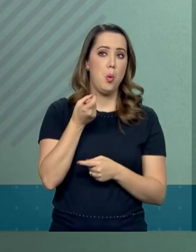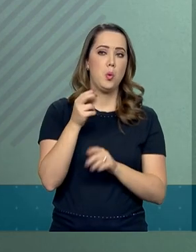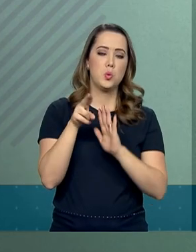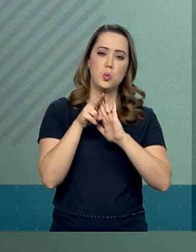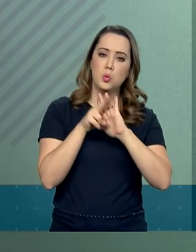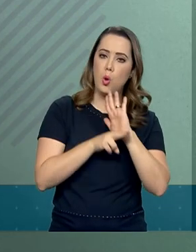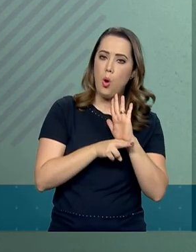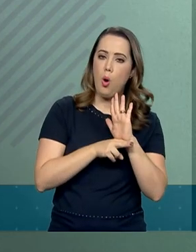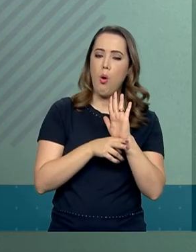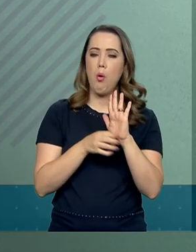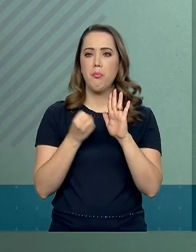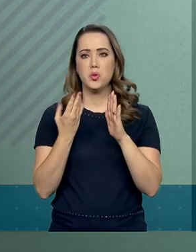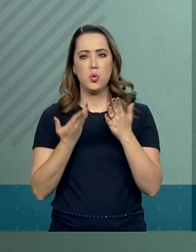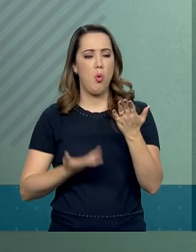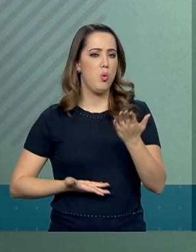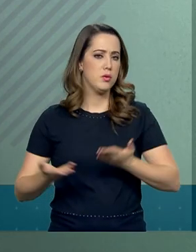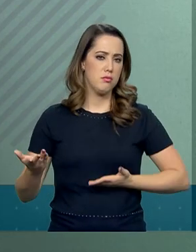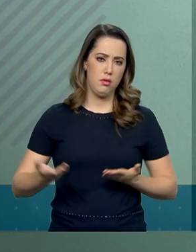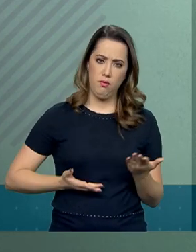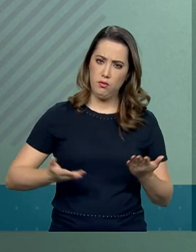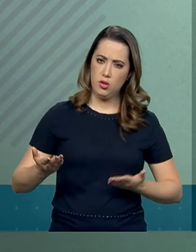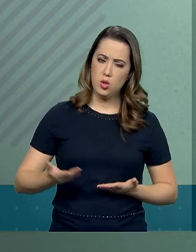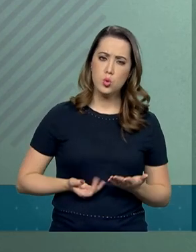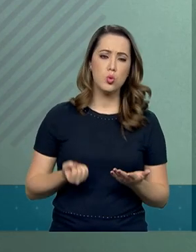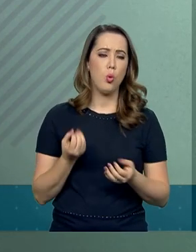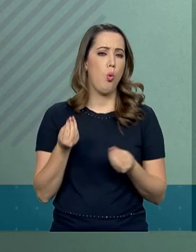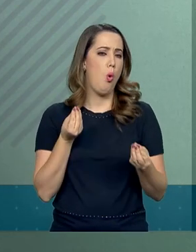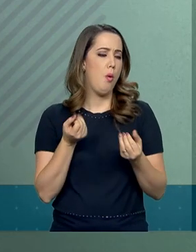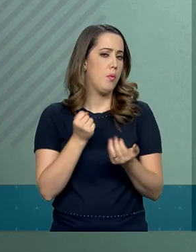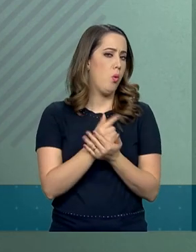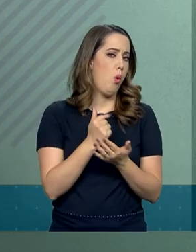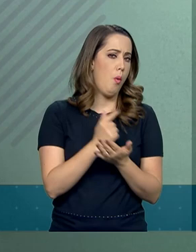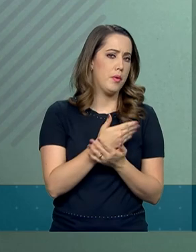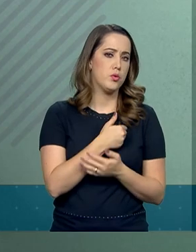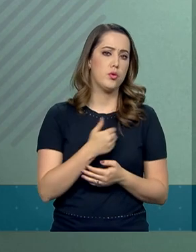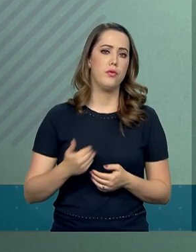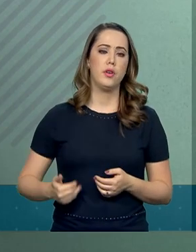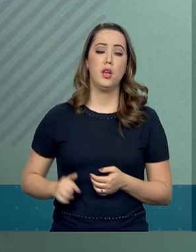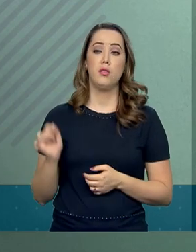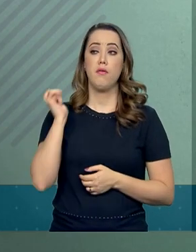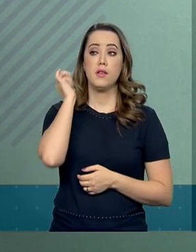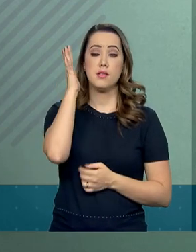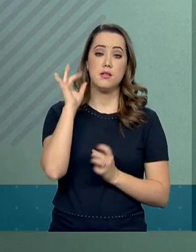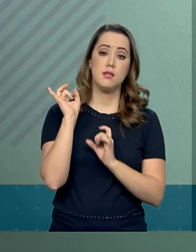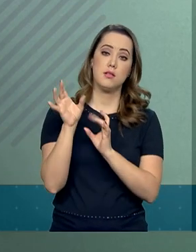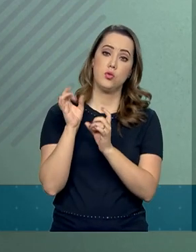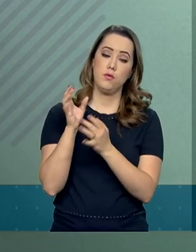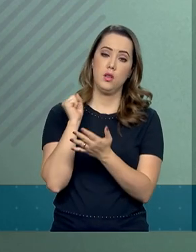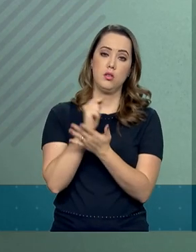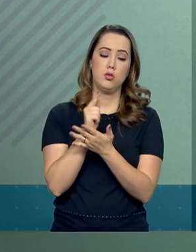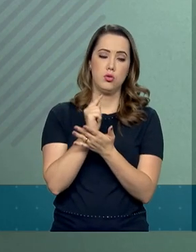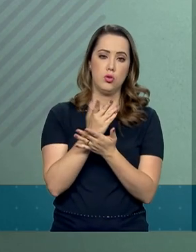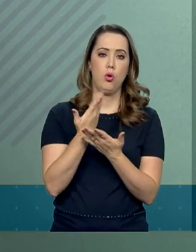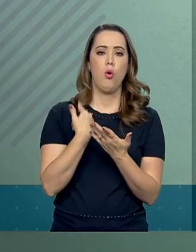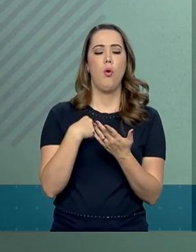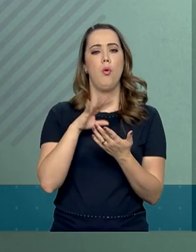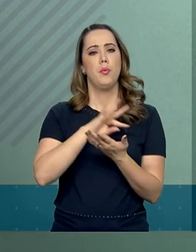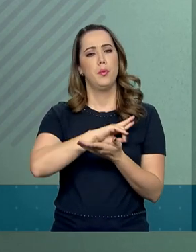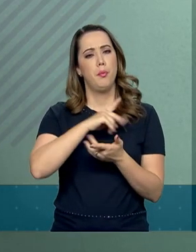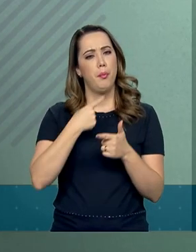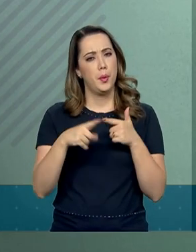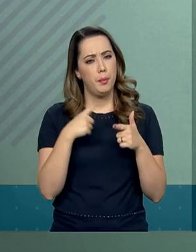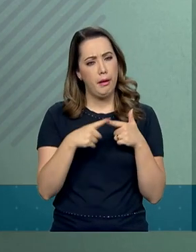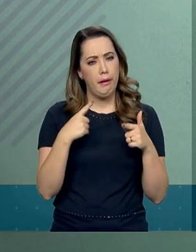como serviços compras governamentais facilitação de comércio barreiras técnicas